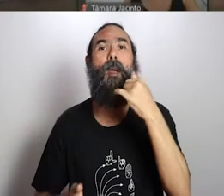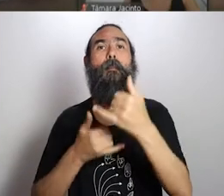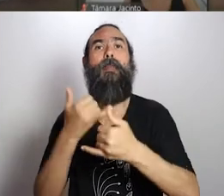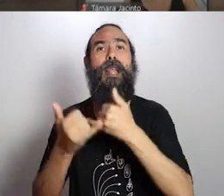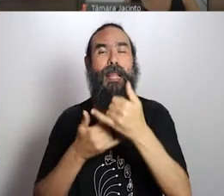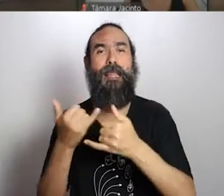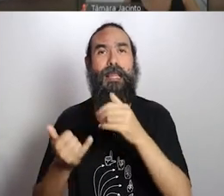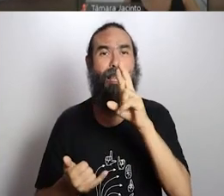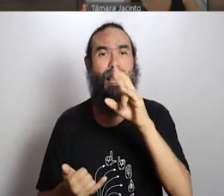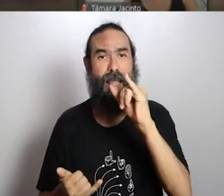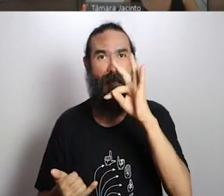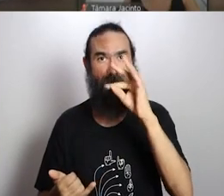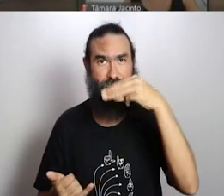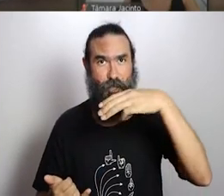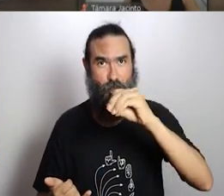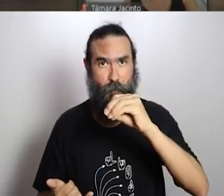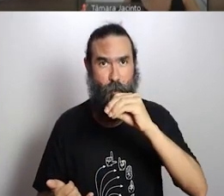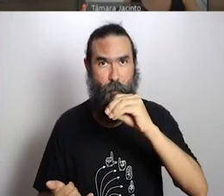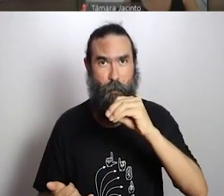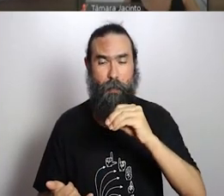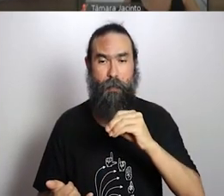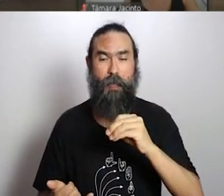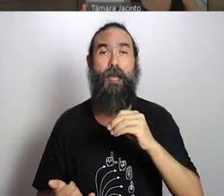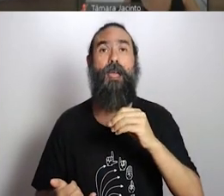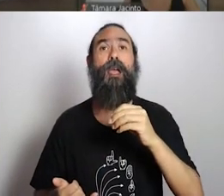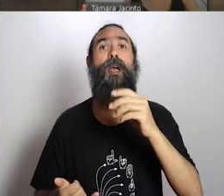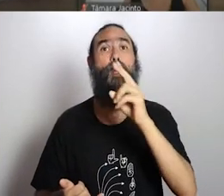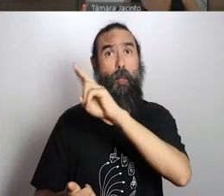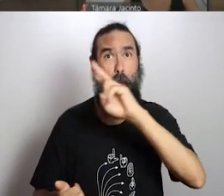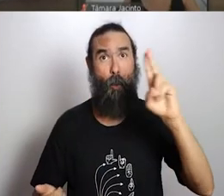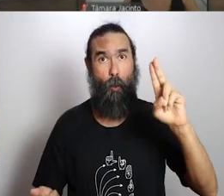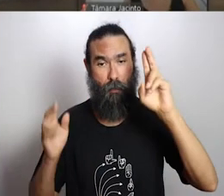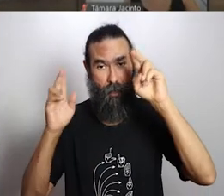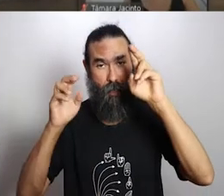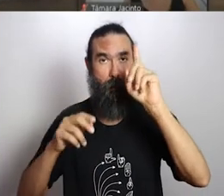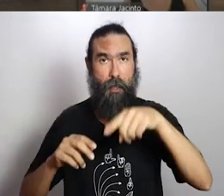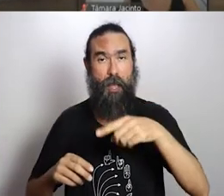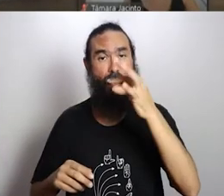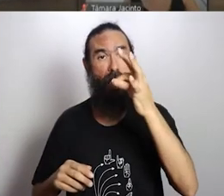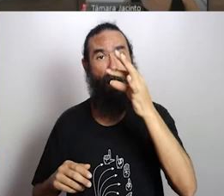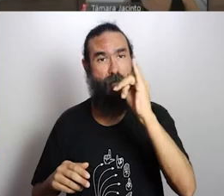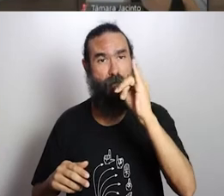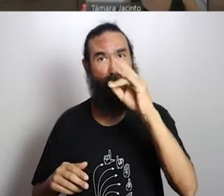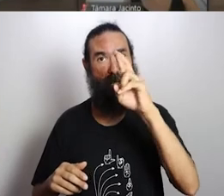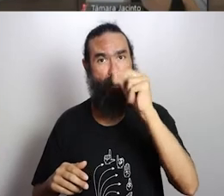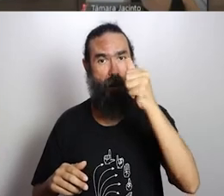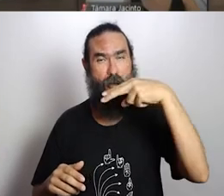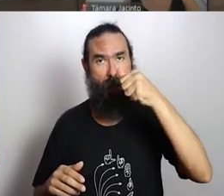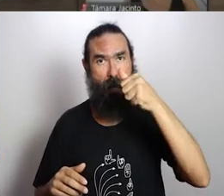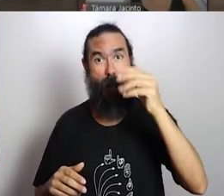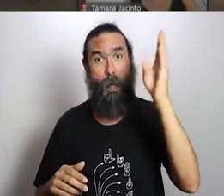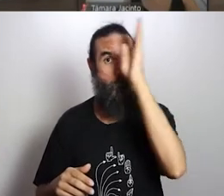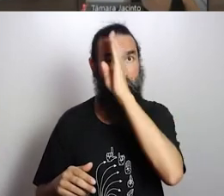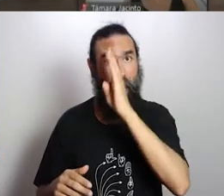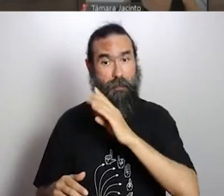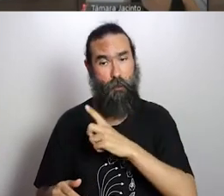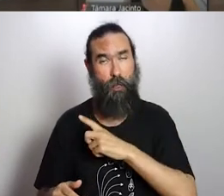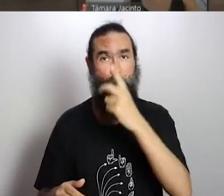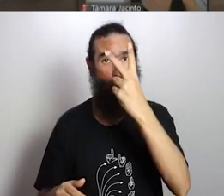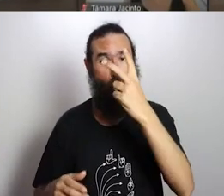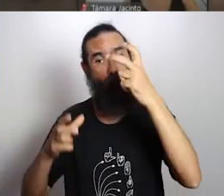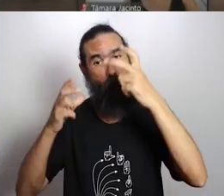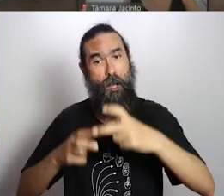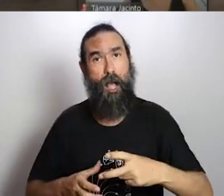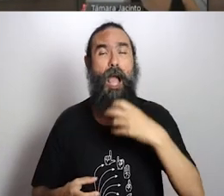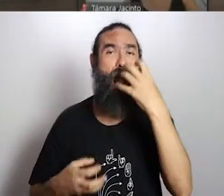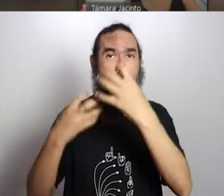se cantar de improviso, como coco e como repente, chamado Tirana. Dois estados na federação